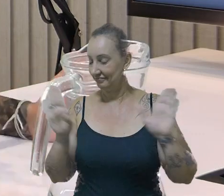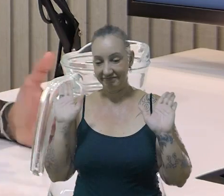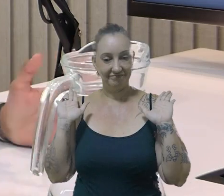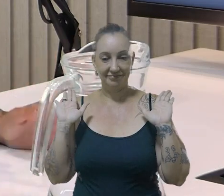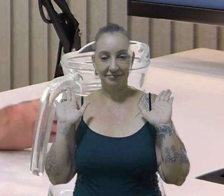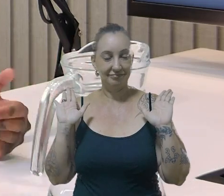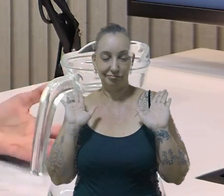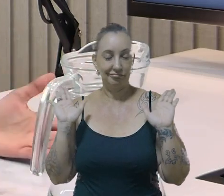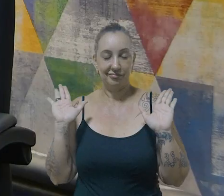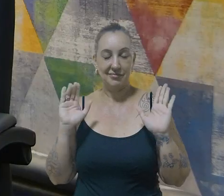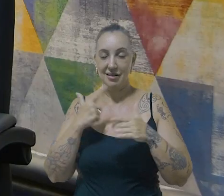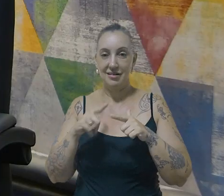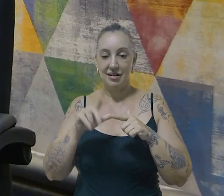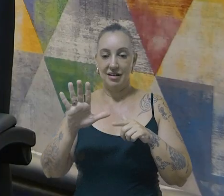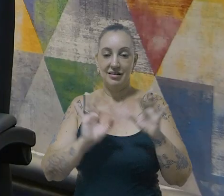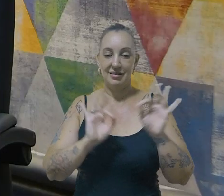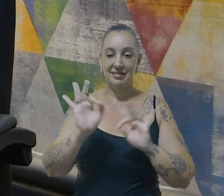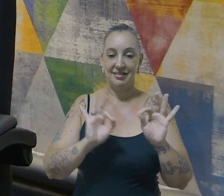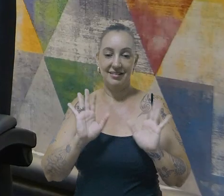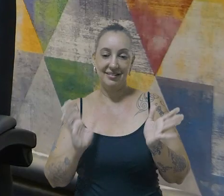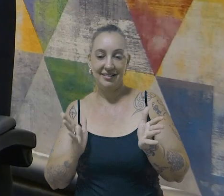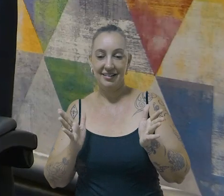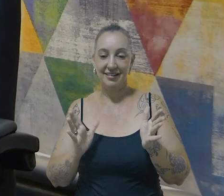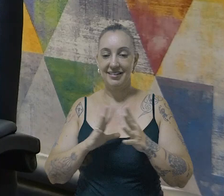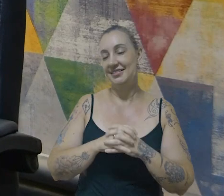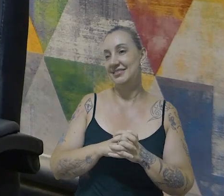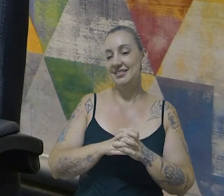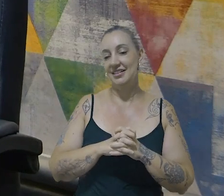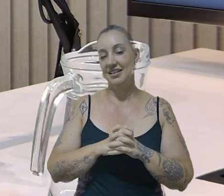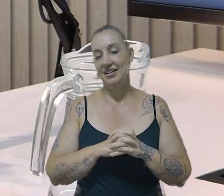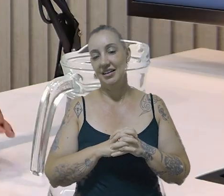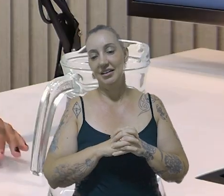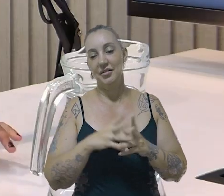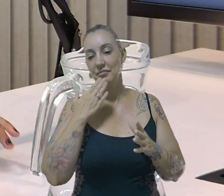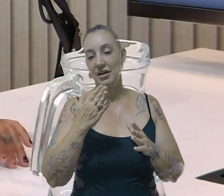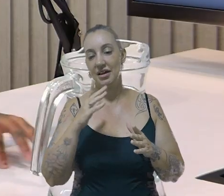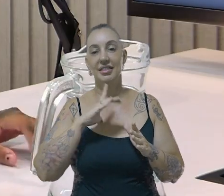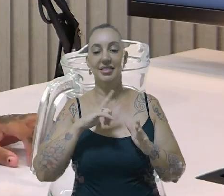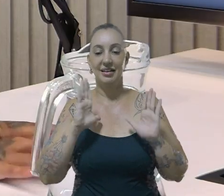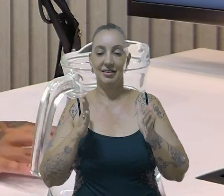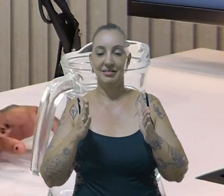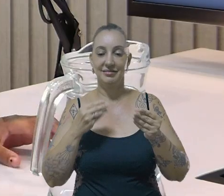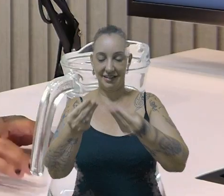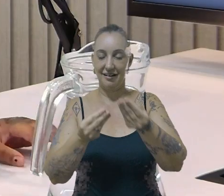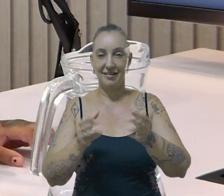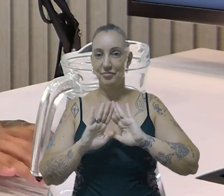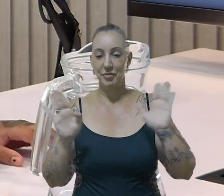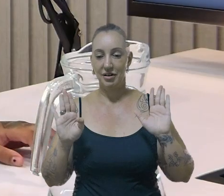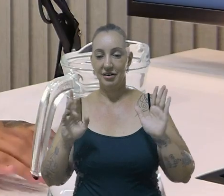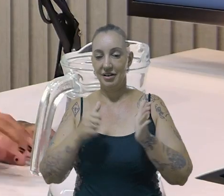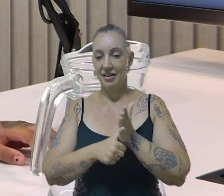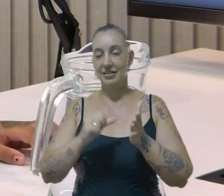tipo E aí organizado já tinha tdo lado super assim pessoal me pede um negócio eu já tenho no negócio toma RG